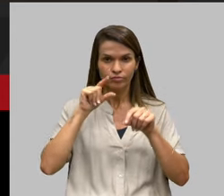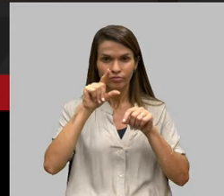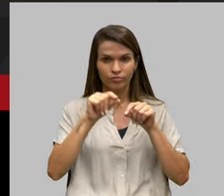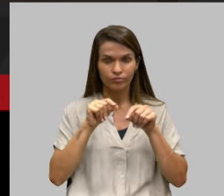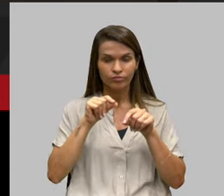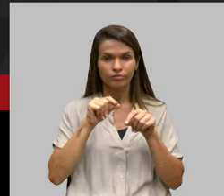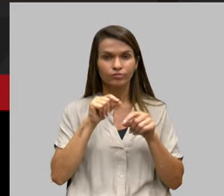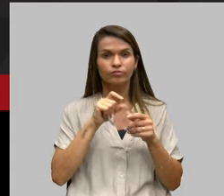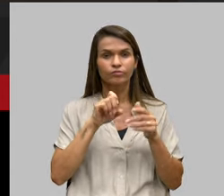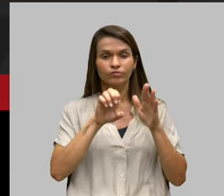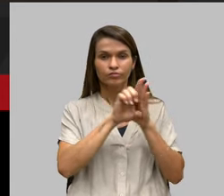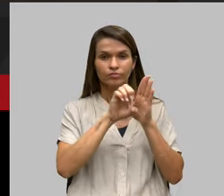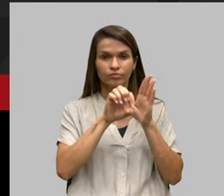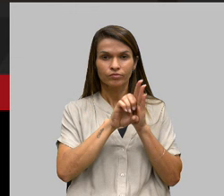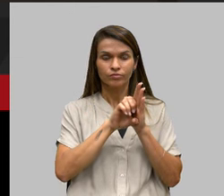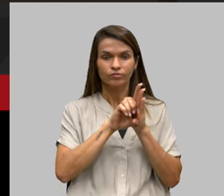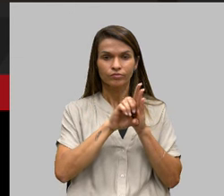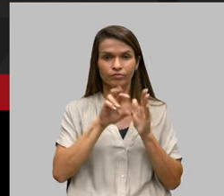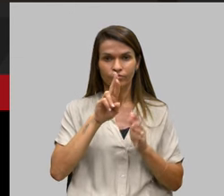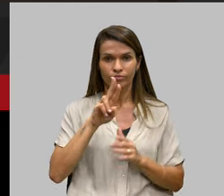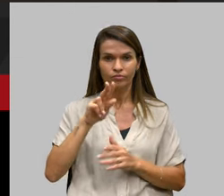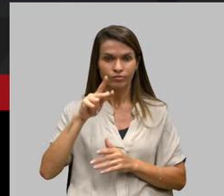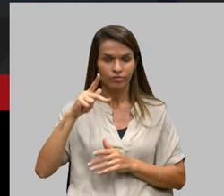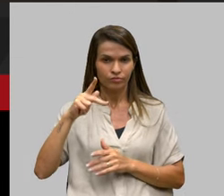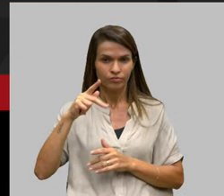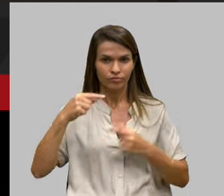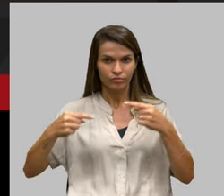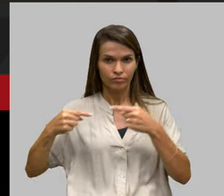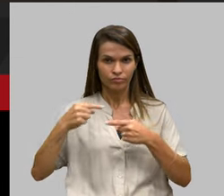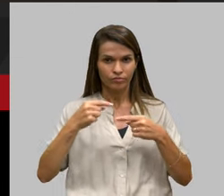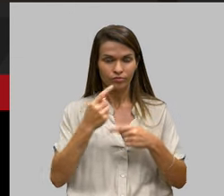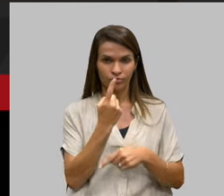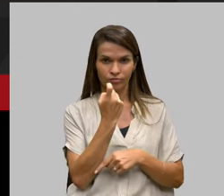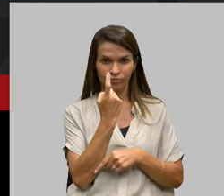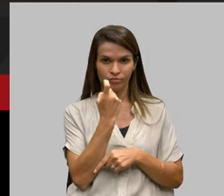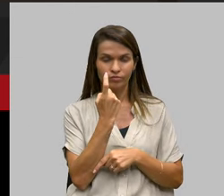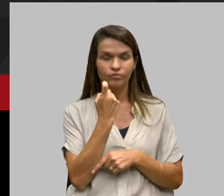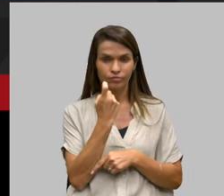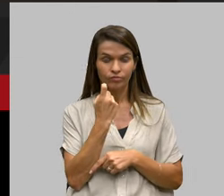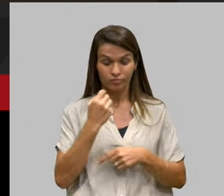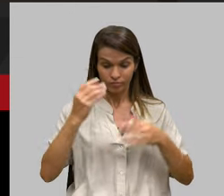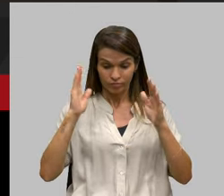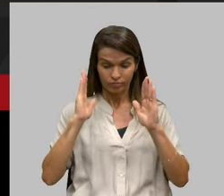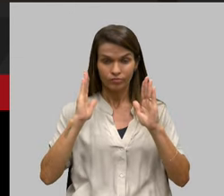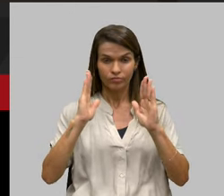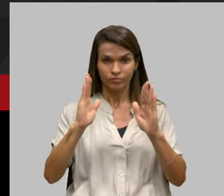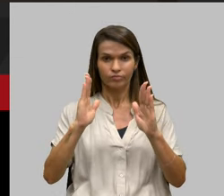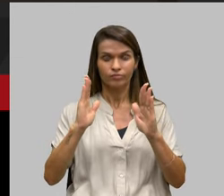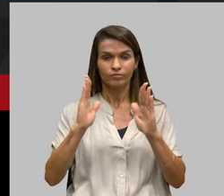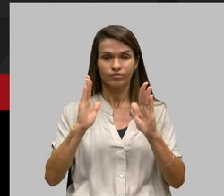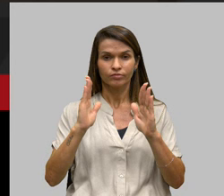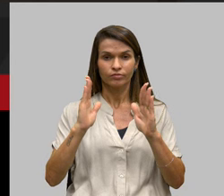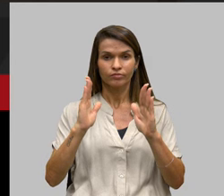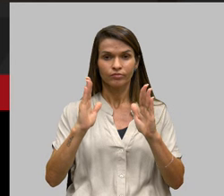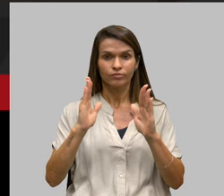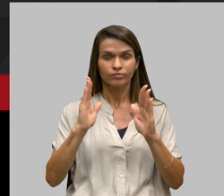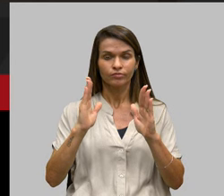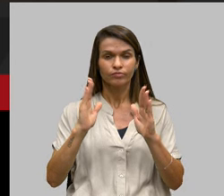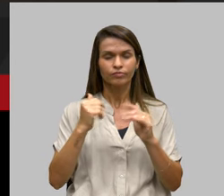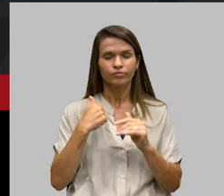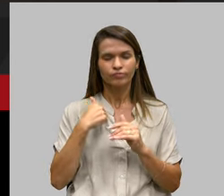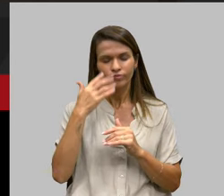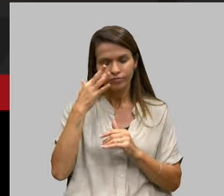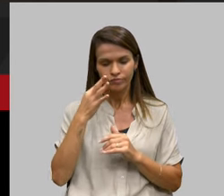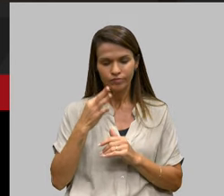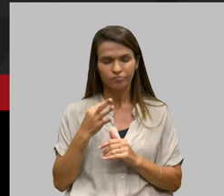vieram para o regime jurídico único Foi estabelecido um regime jurídico único que nesse momento não eh entendo eu que não se